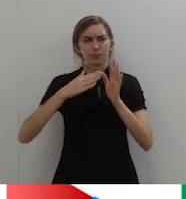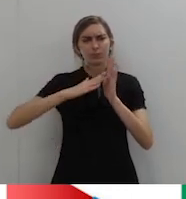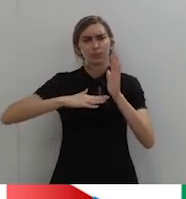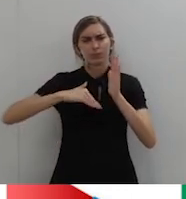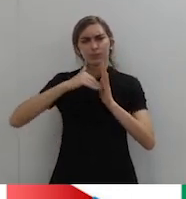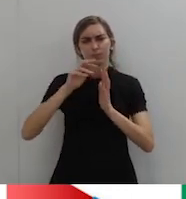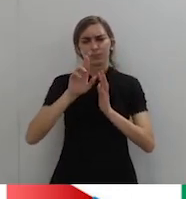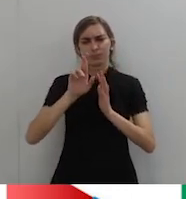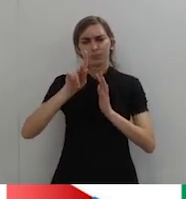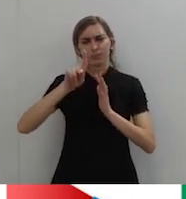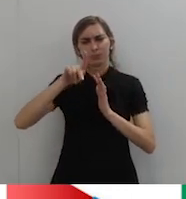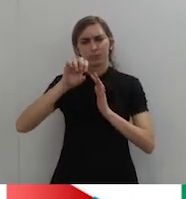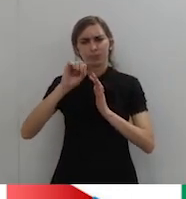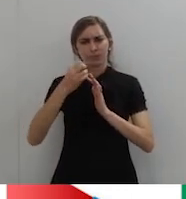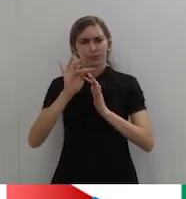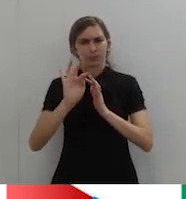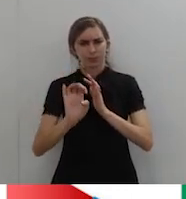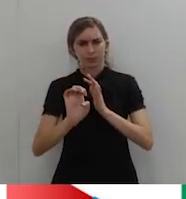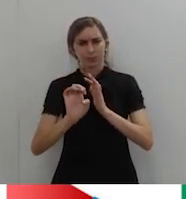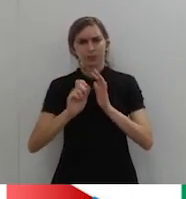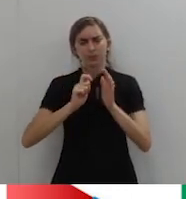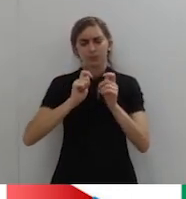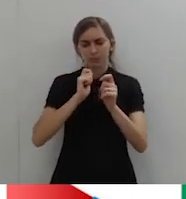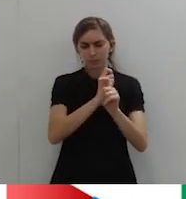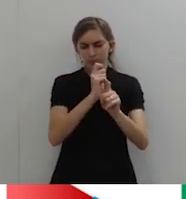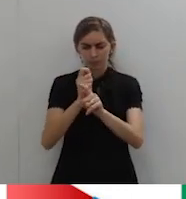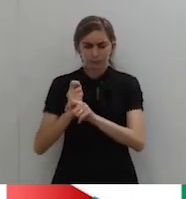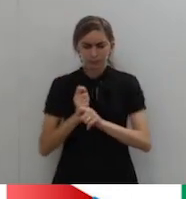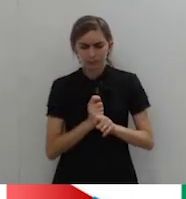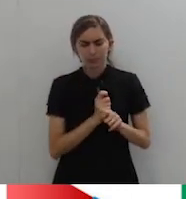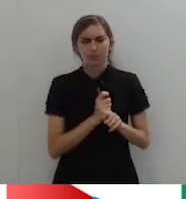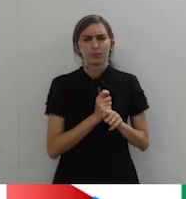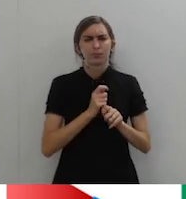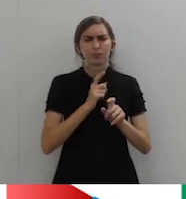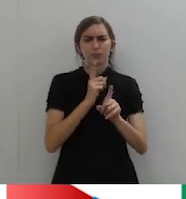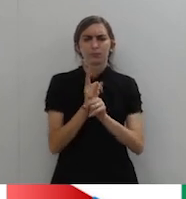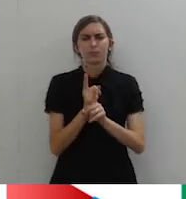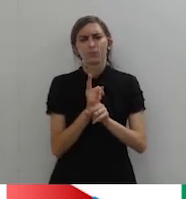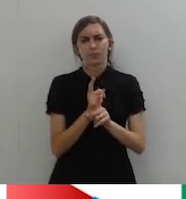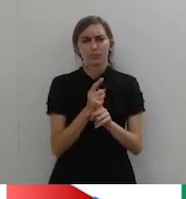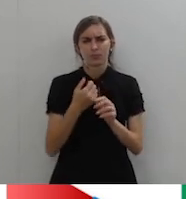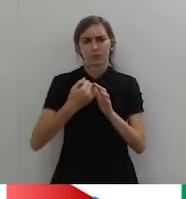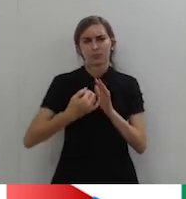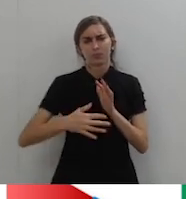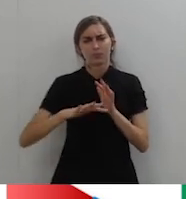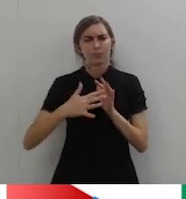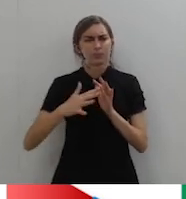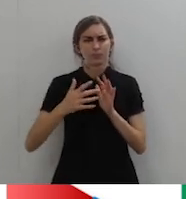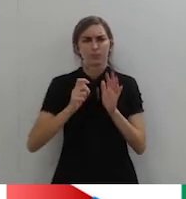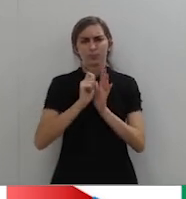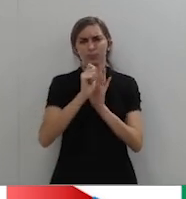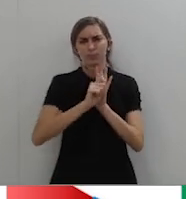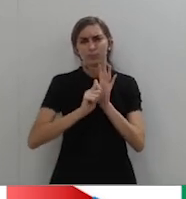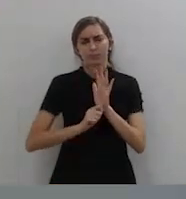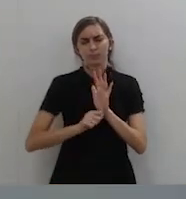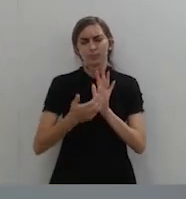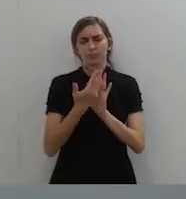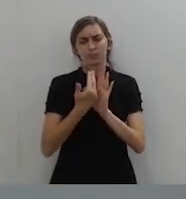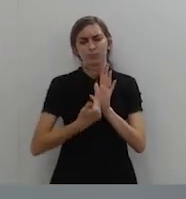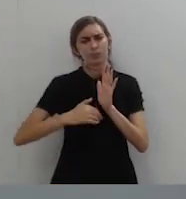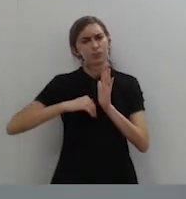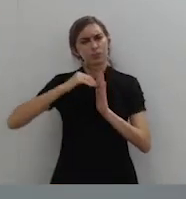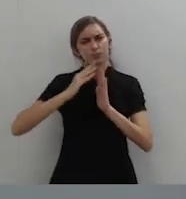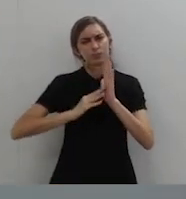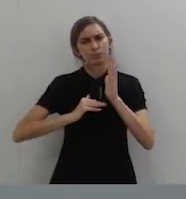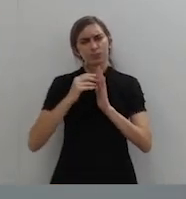uma pintura rupestre, onde arqueólogos encontram e decifram mais ou menos o que está escrito, desenhado